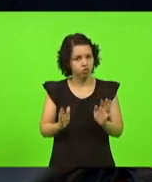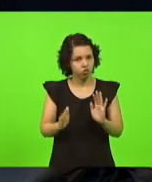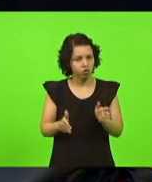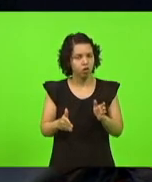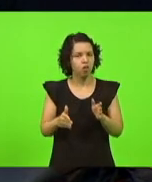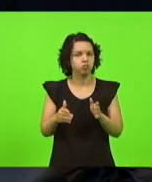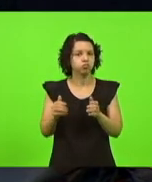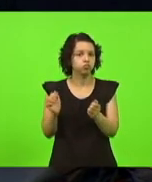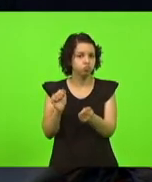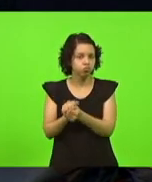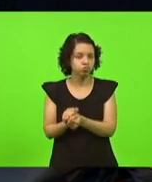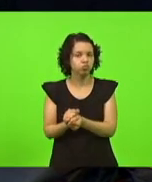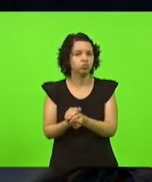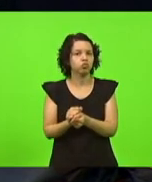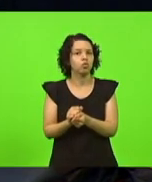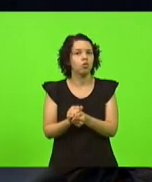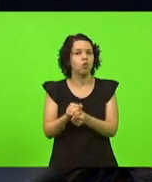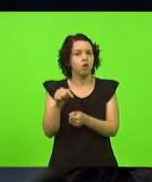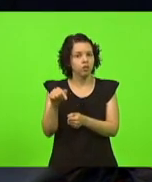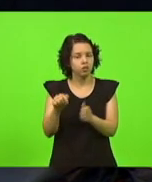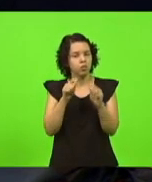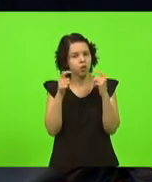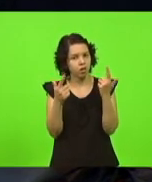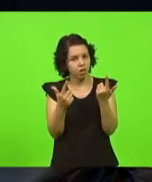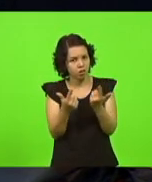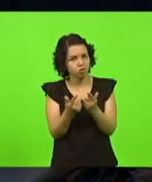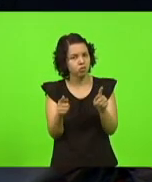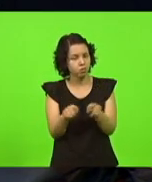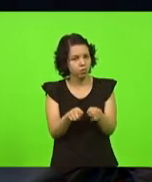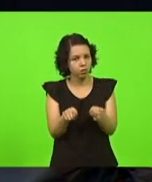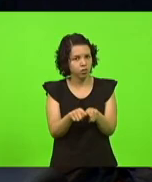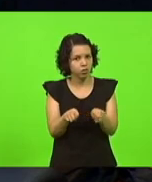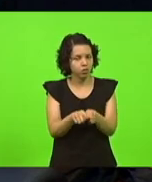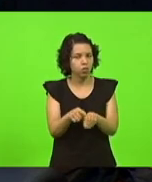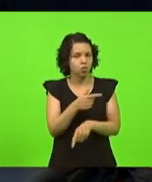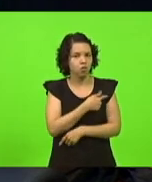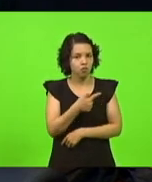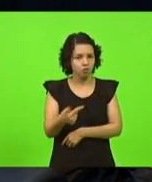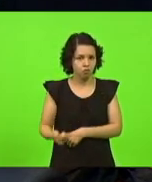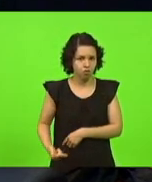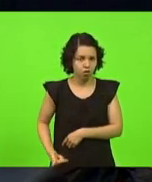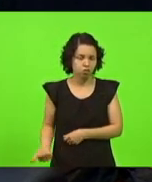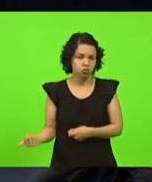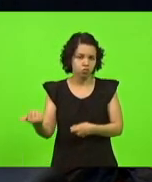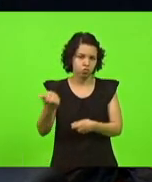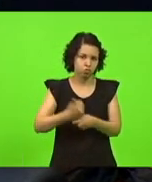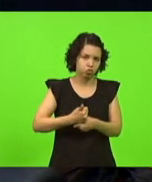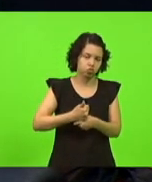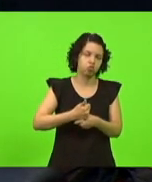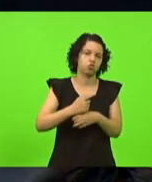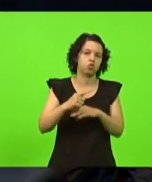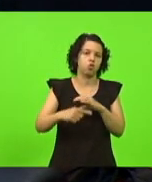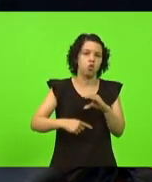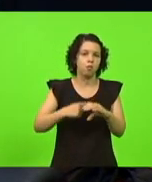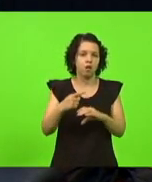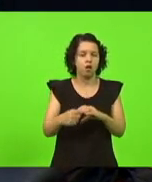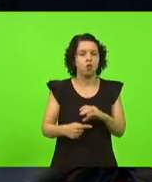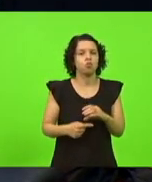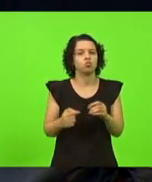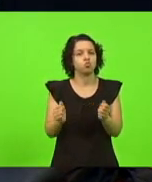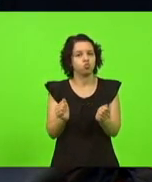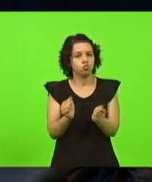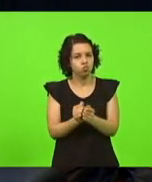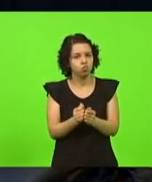conjunto com essa casa e com o governo, um substitutivo global que está dentro do orçamento, que vai dar